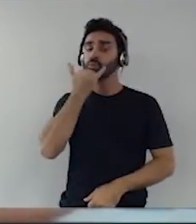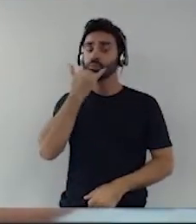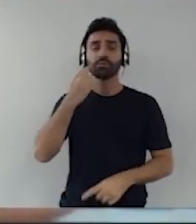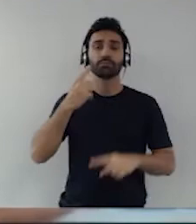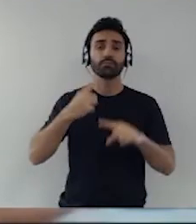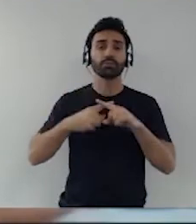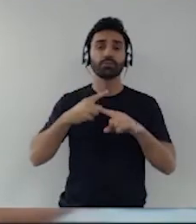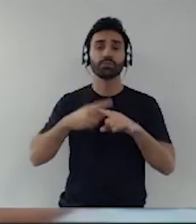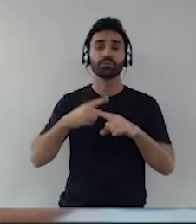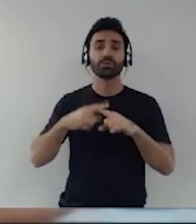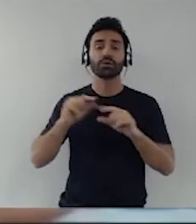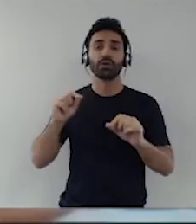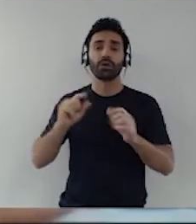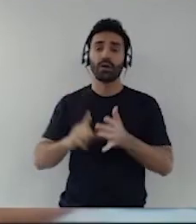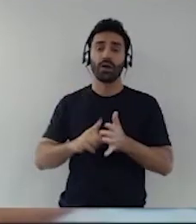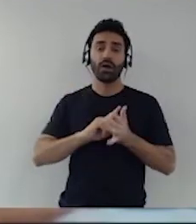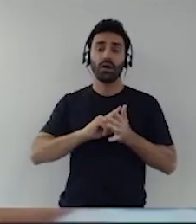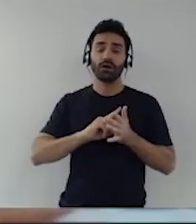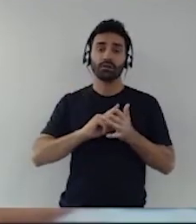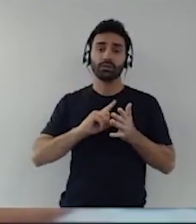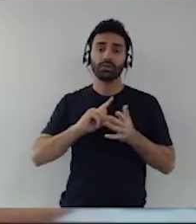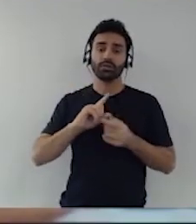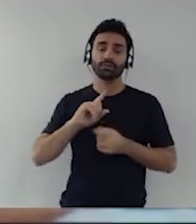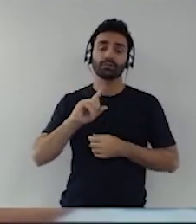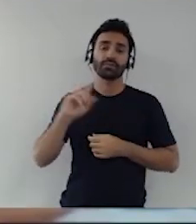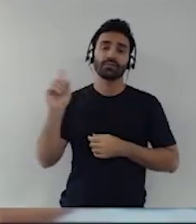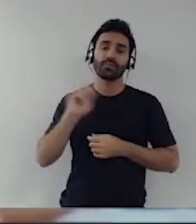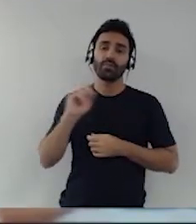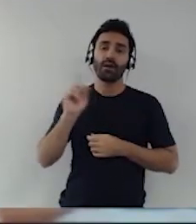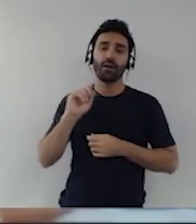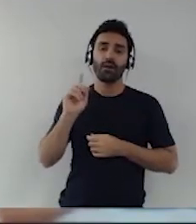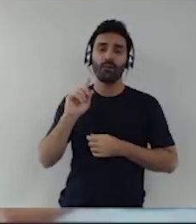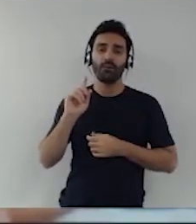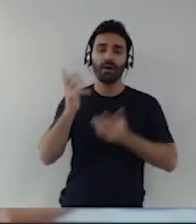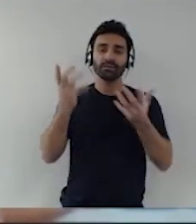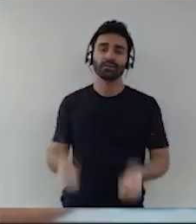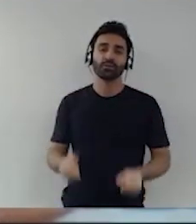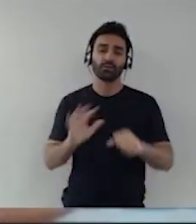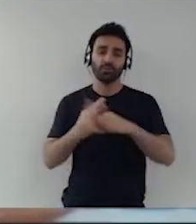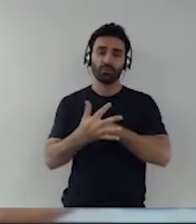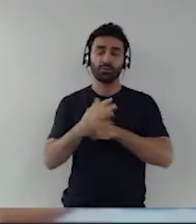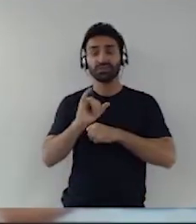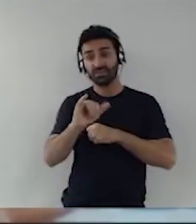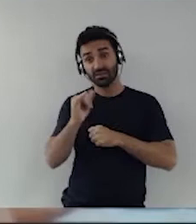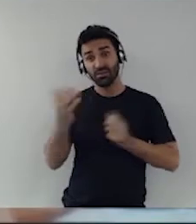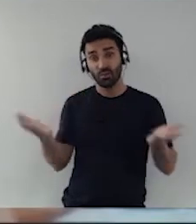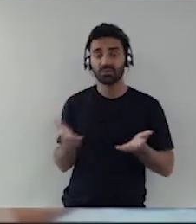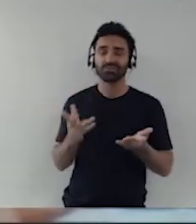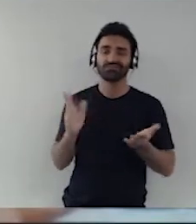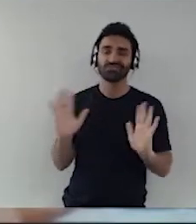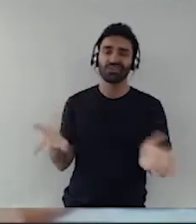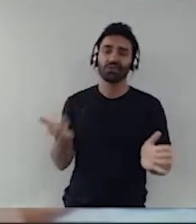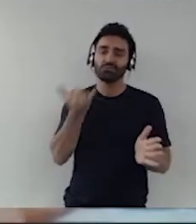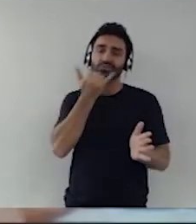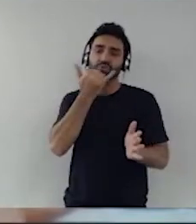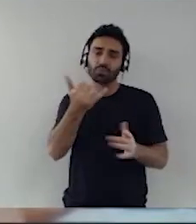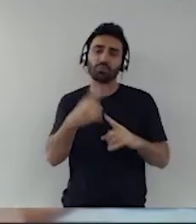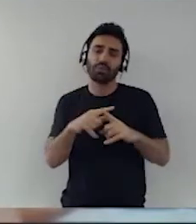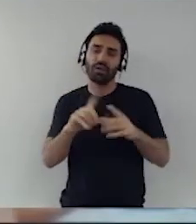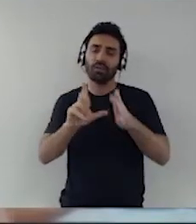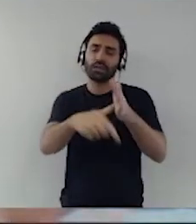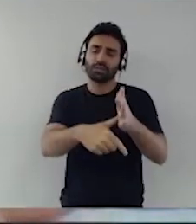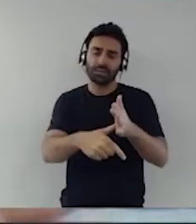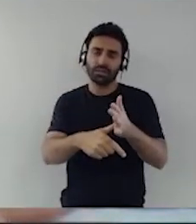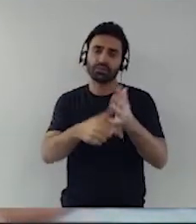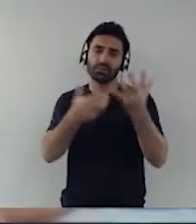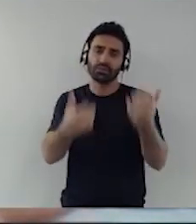pelo negacionismo em relação à pandemia no começo. Diz que se fosse hoje, teria adotado outras medidas. E esses pedidos